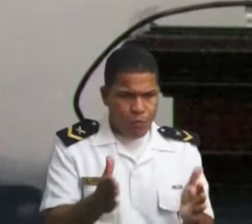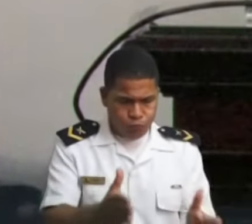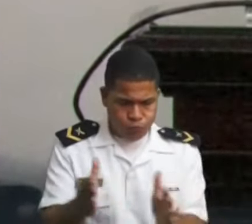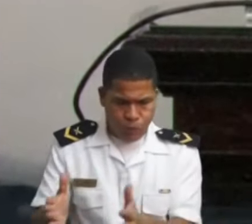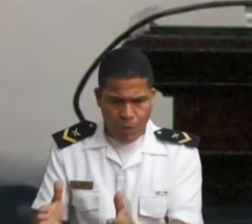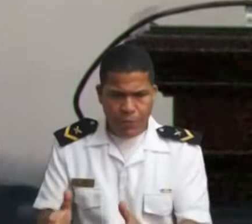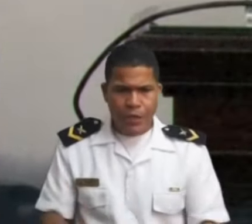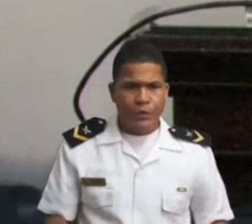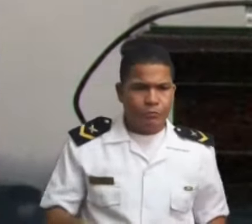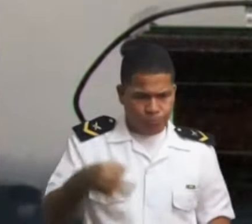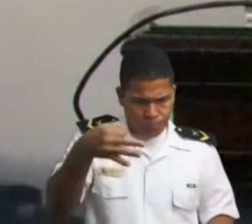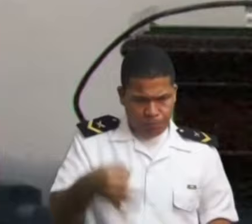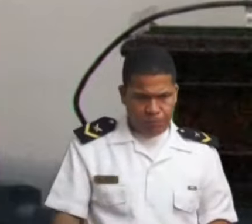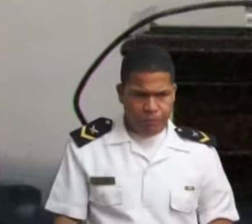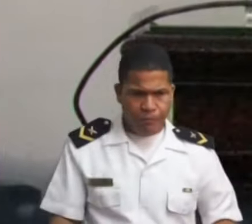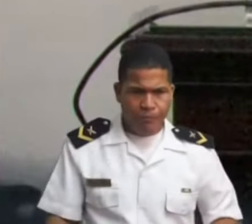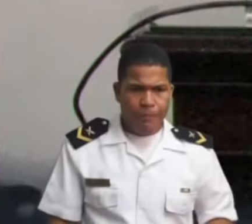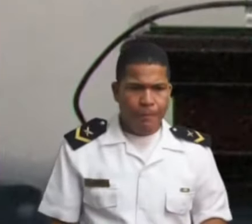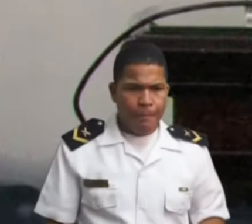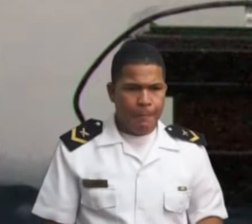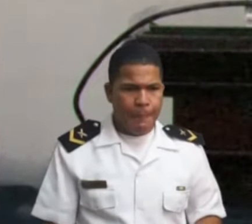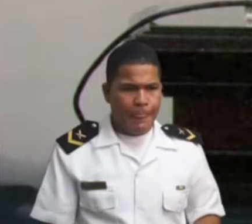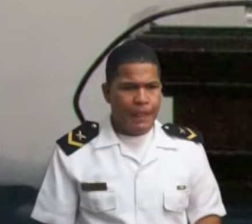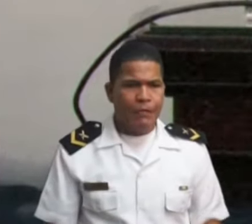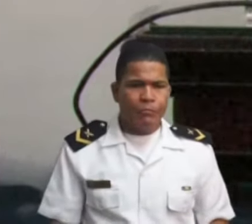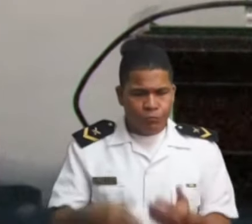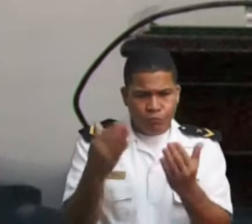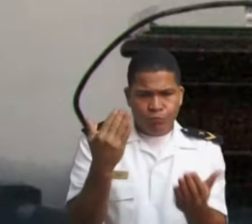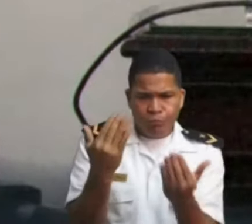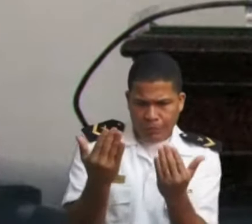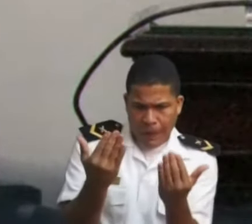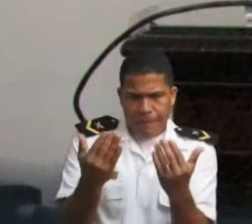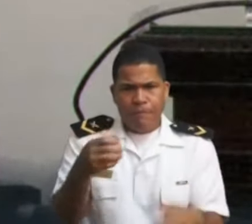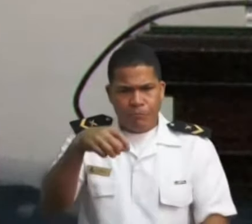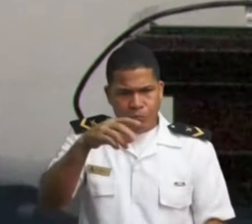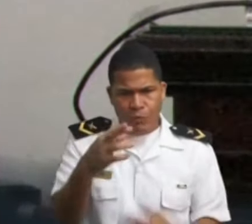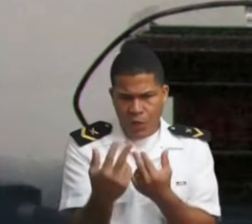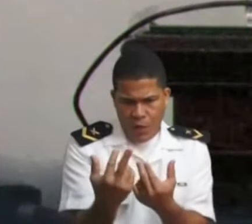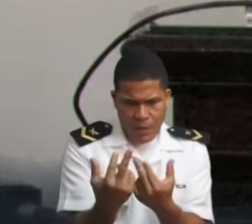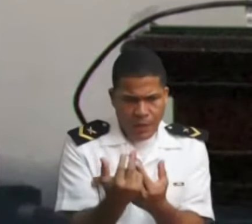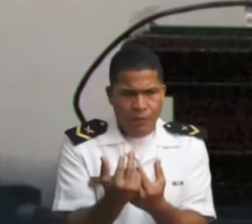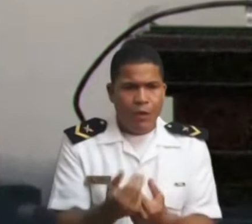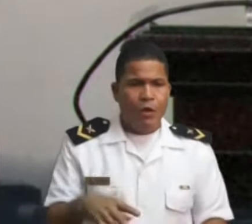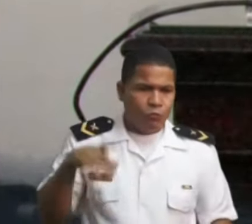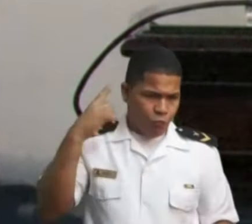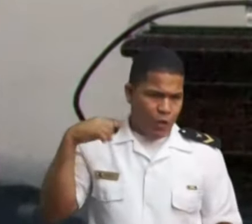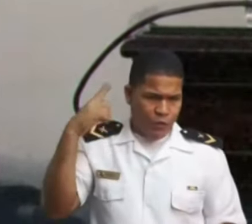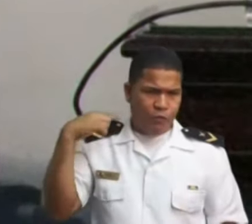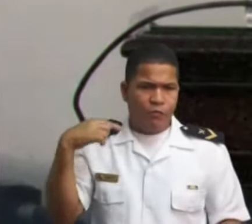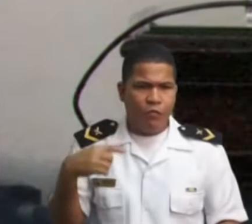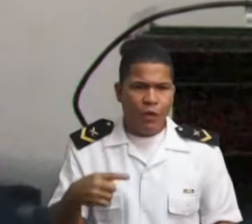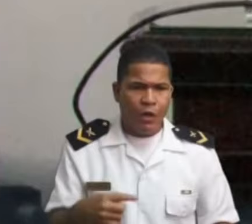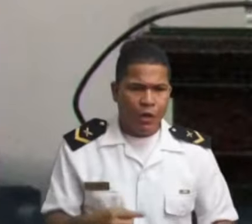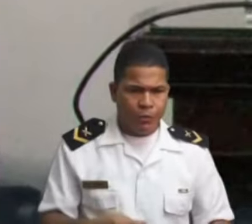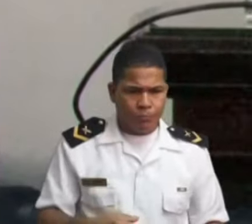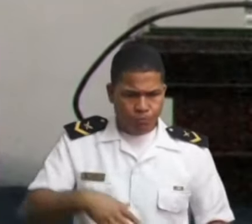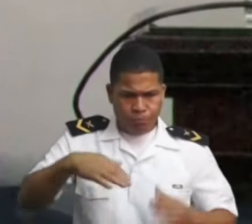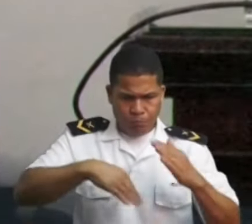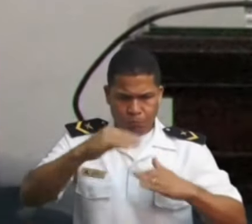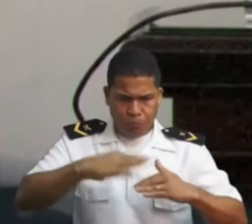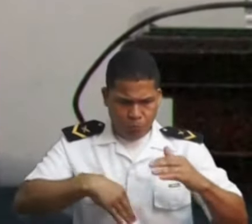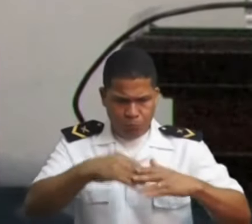arquivamento. De forma análoga, registra-se a atuação daqueles advogados que, de modo